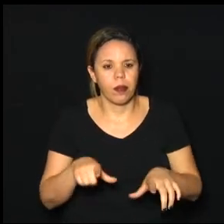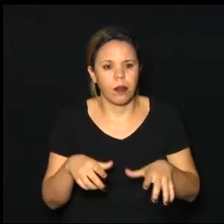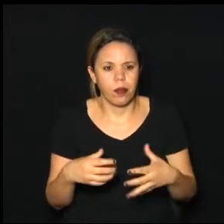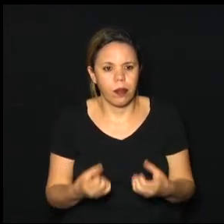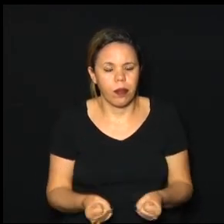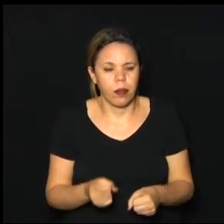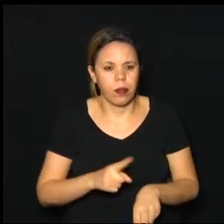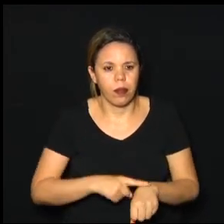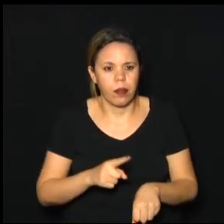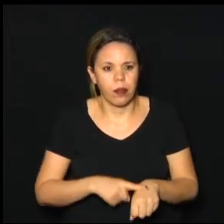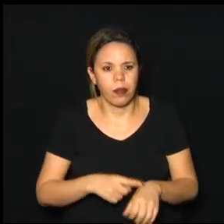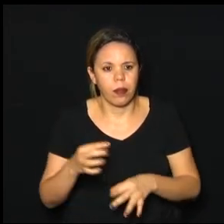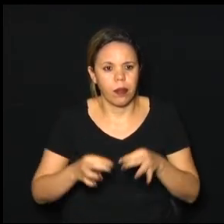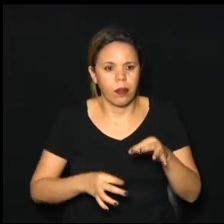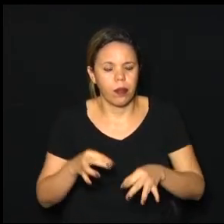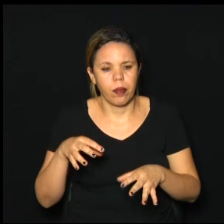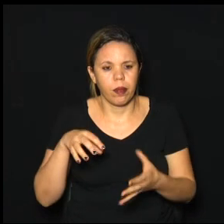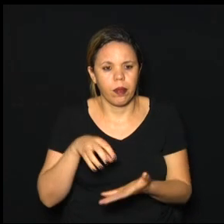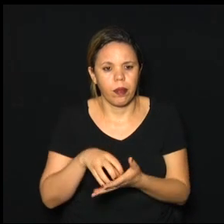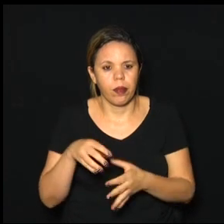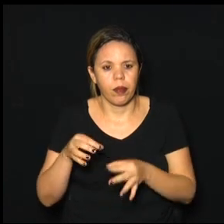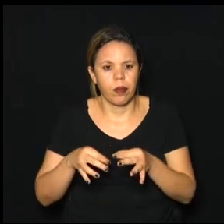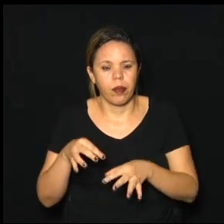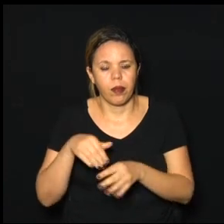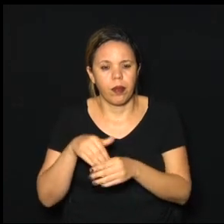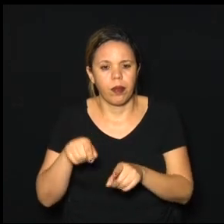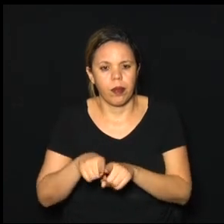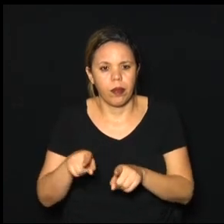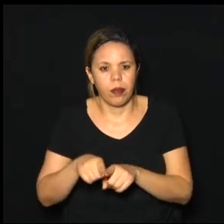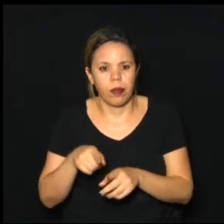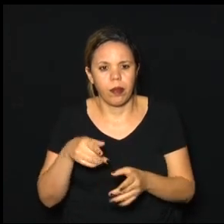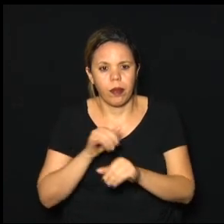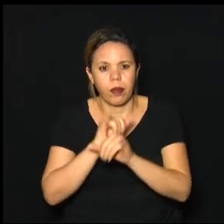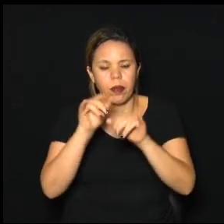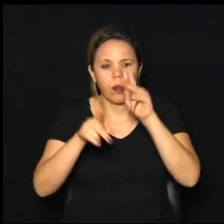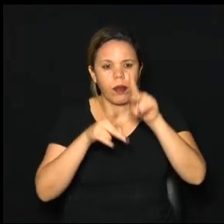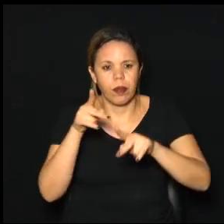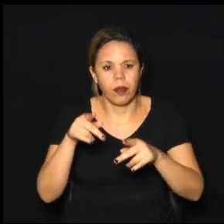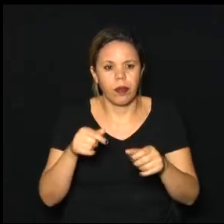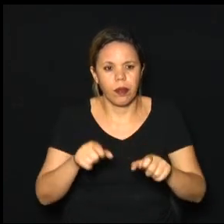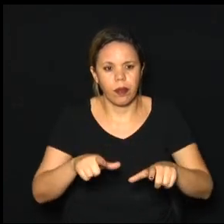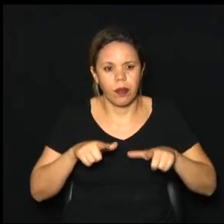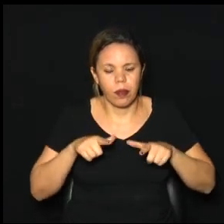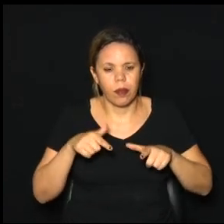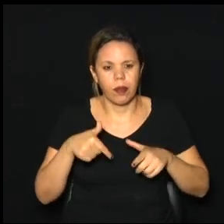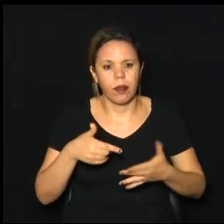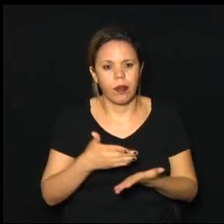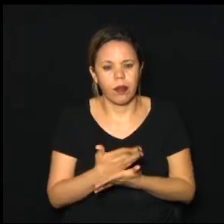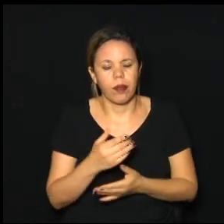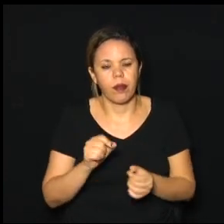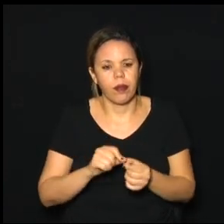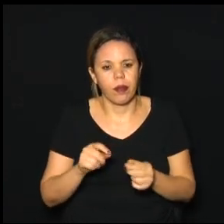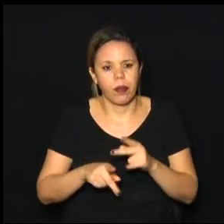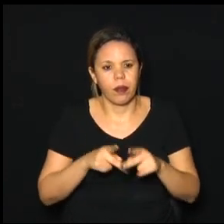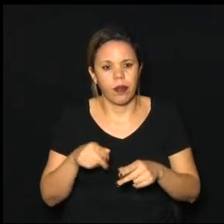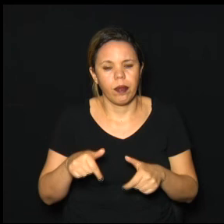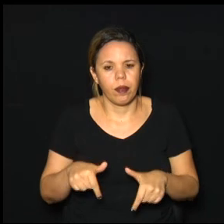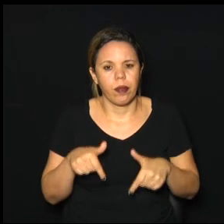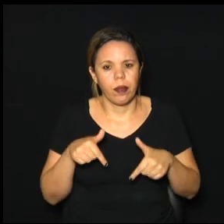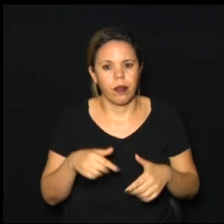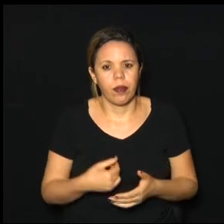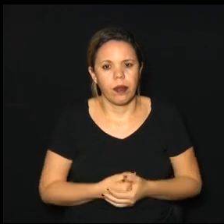é o momento em que a Justiça Eleitoral divulga os eleitos e os diploma, né? Essa